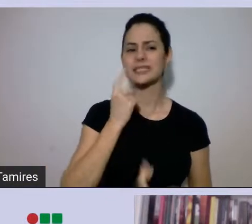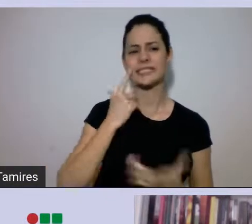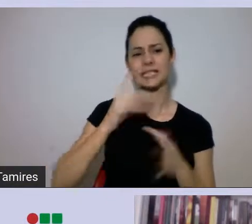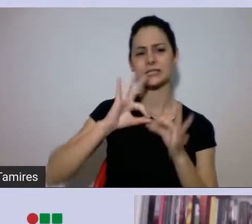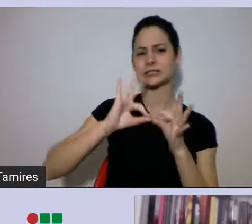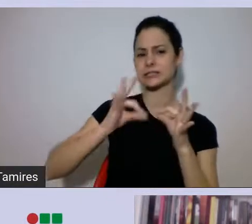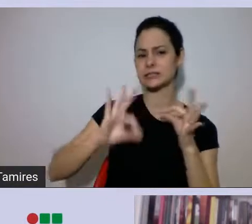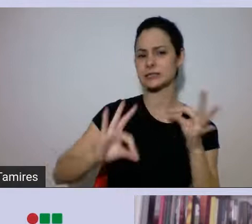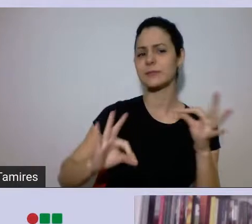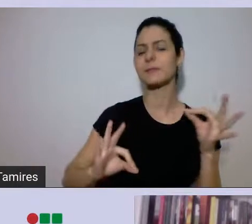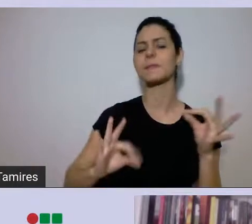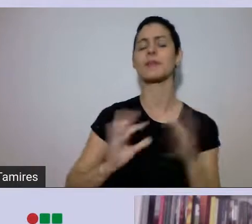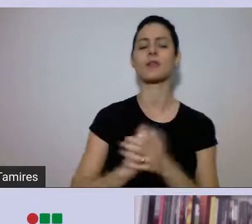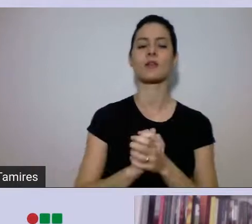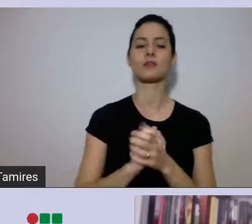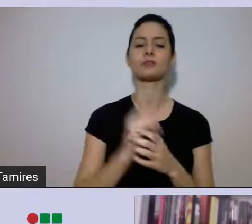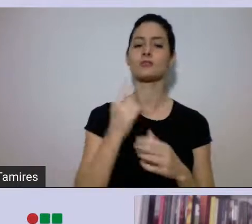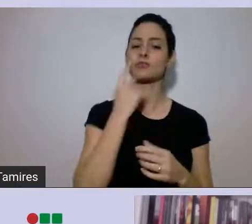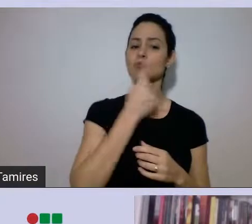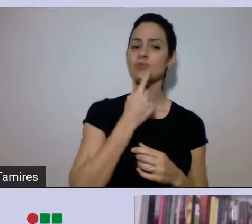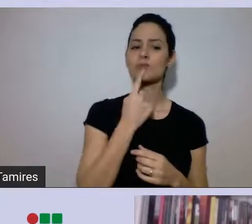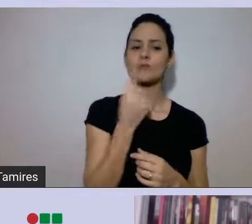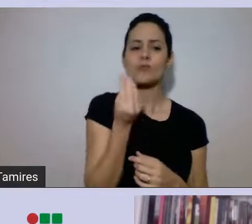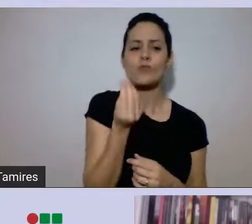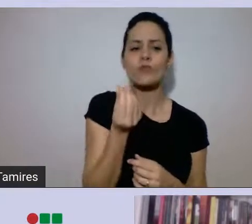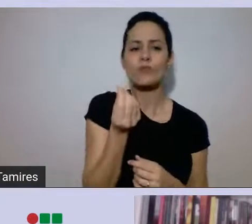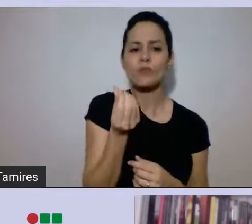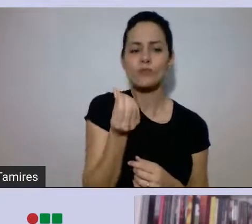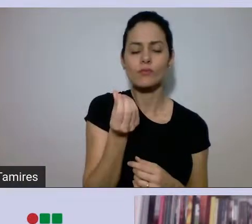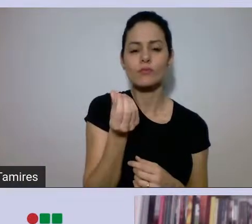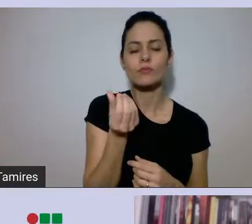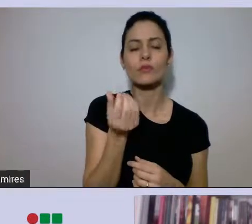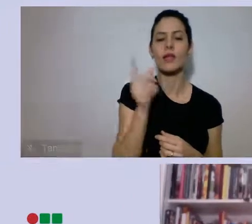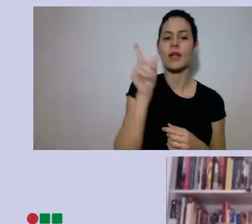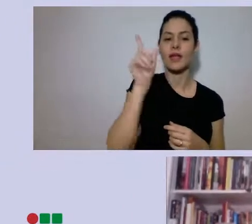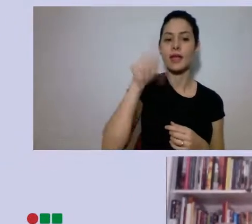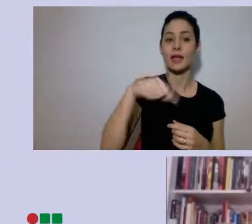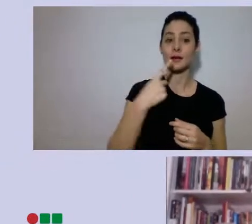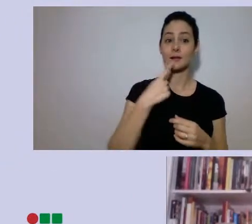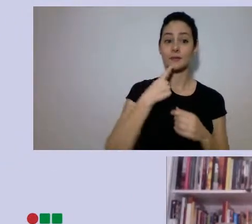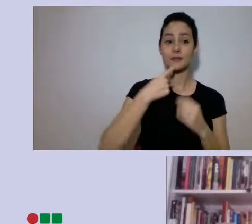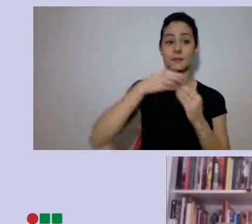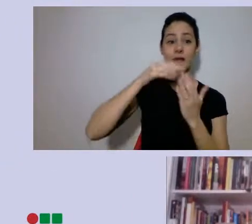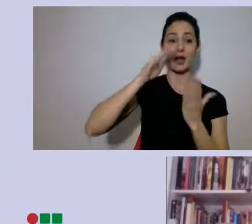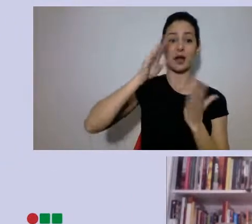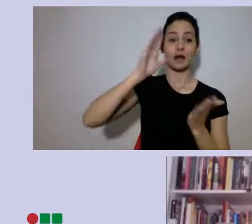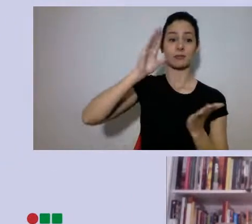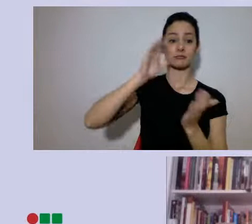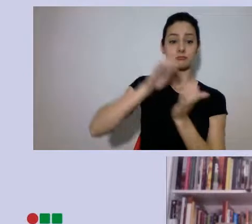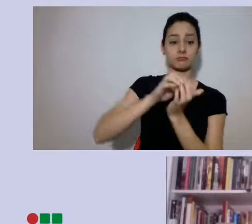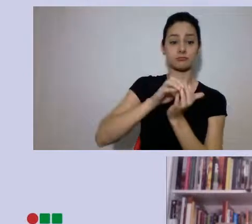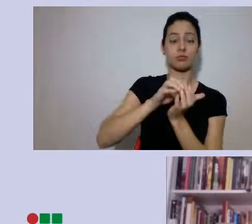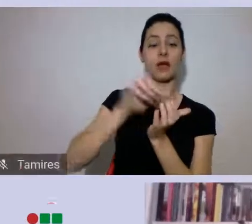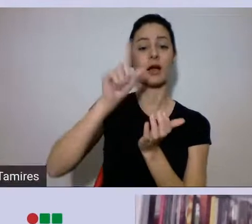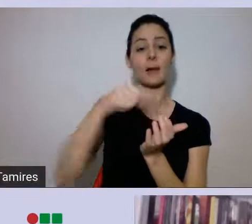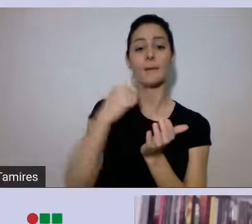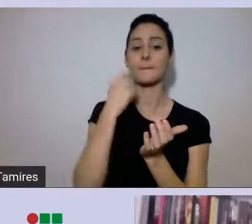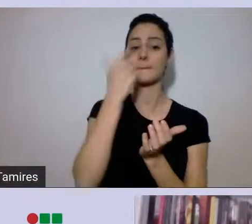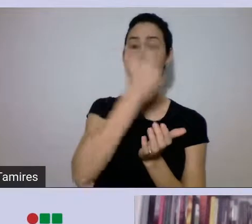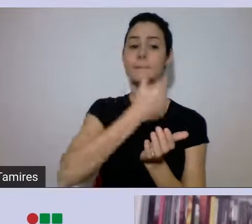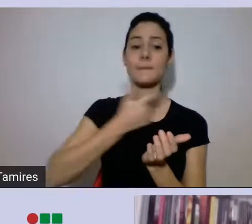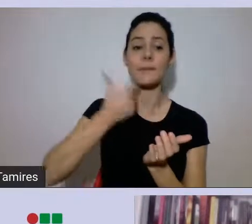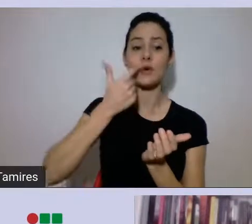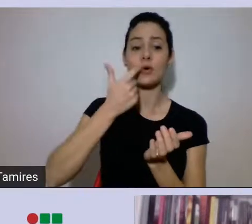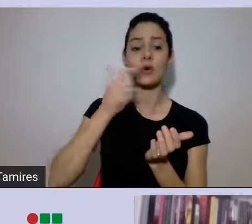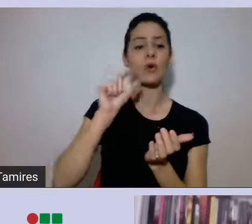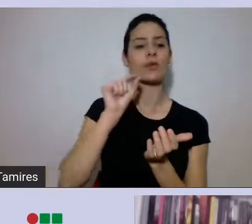e extensão, o órgão do gosto, nosso maior orifício, o trato oral, a cavidade bucal, como zona